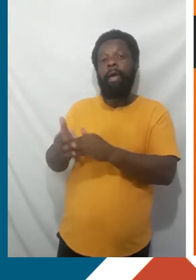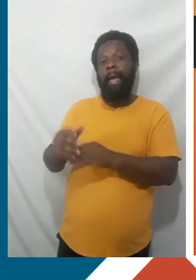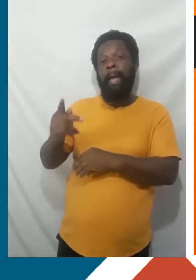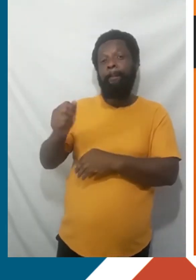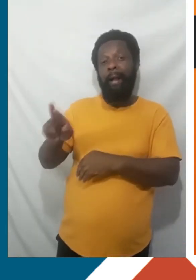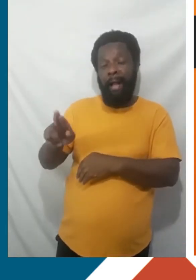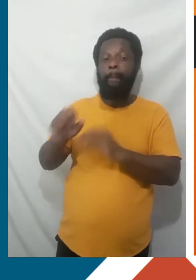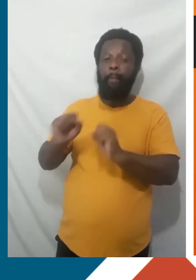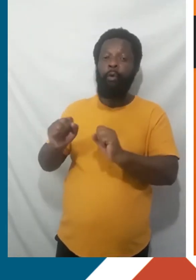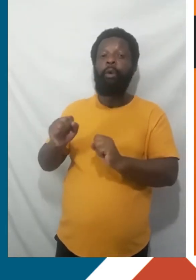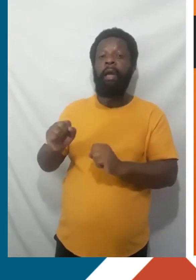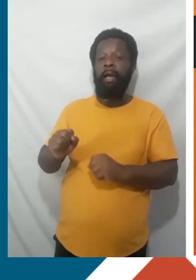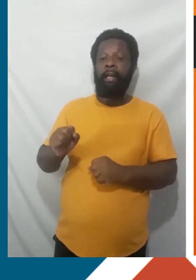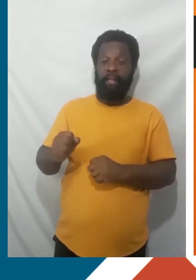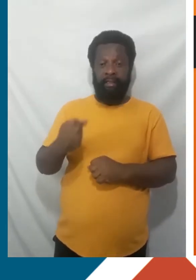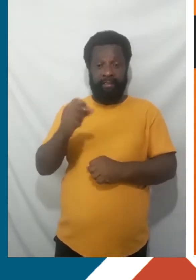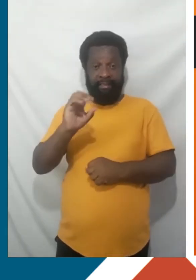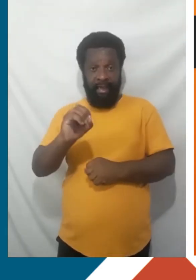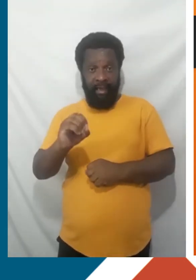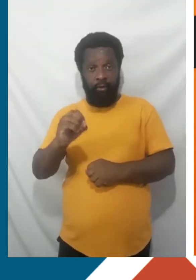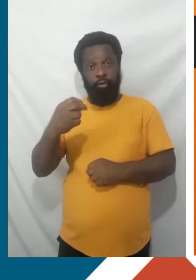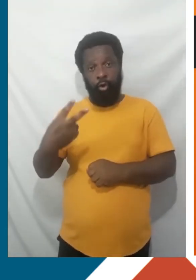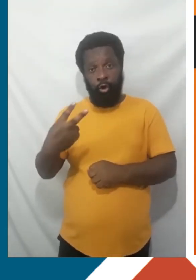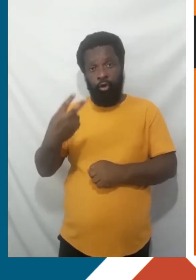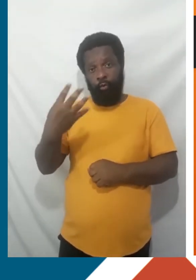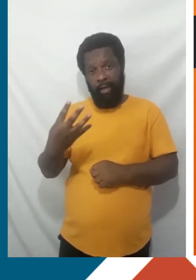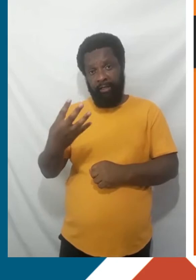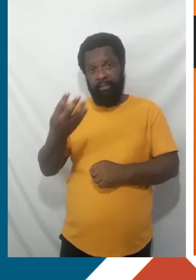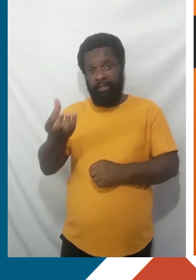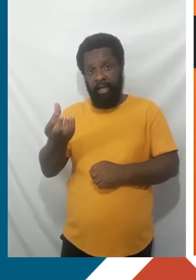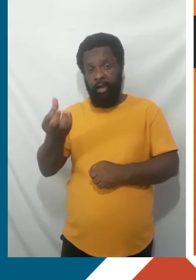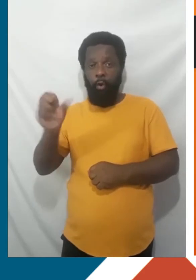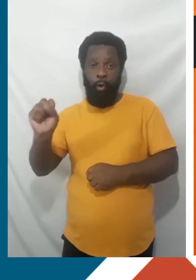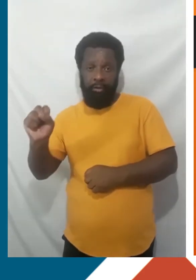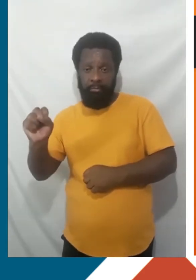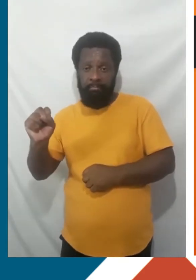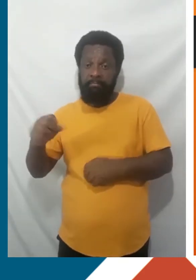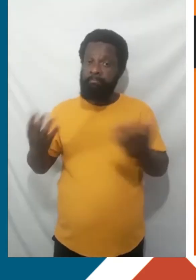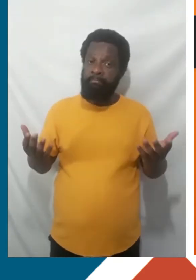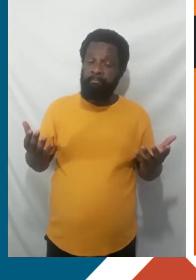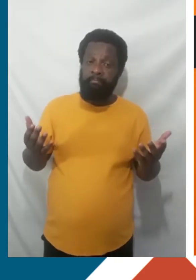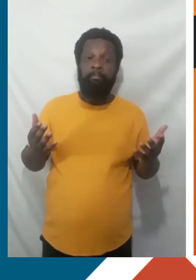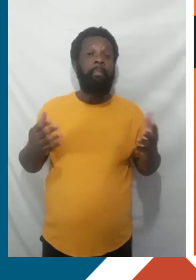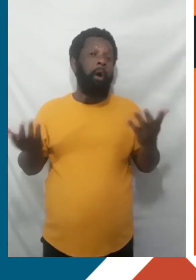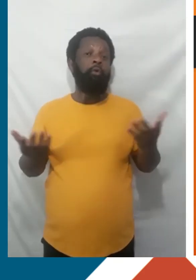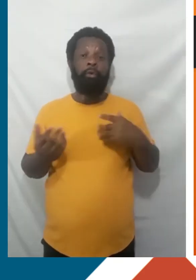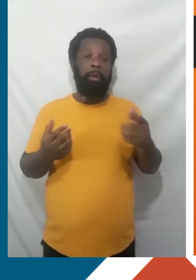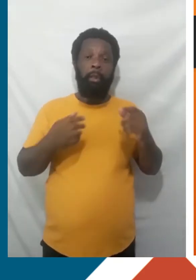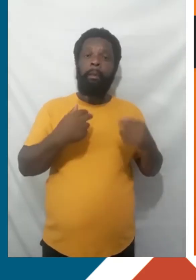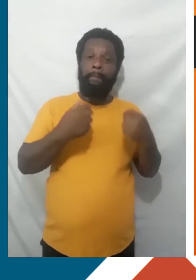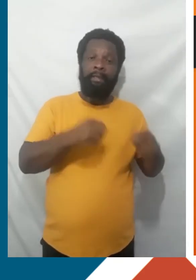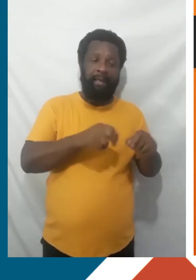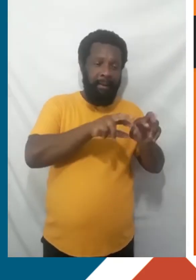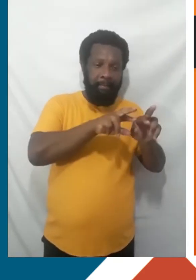é par, ele pode assumir inicialmente os valores 0, 2, 4, 6 ou 8. Agora, como os dígitos